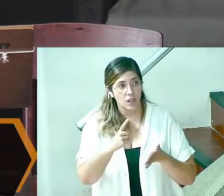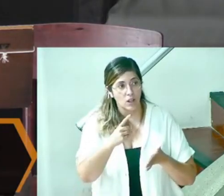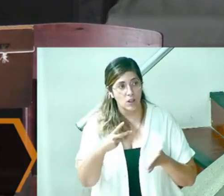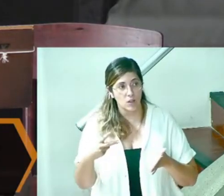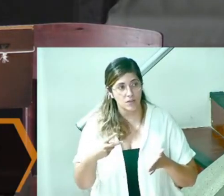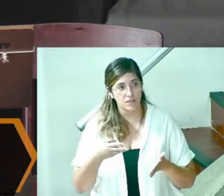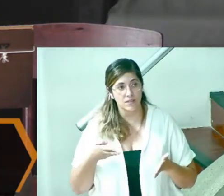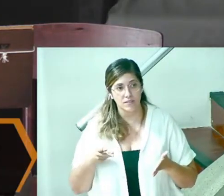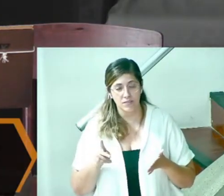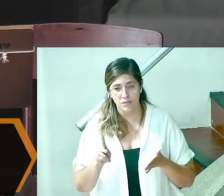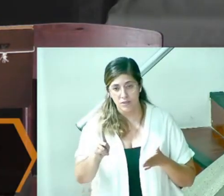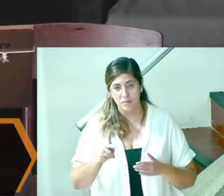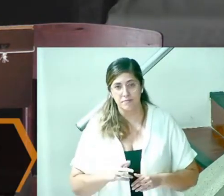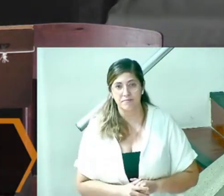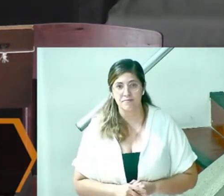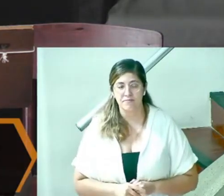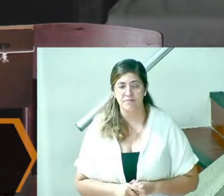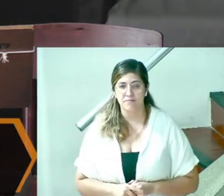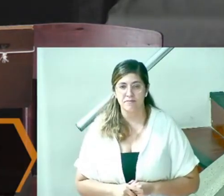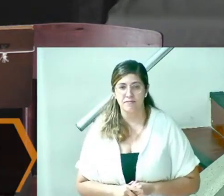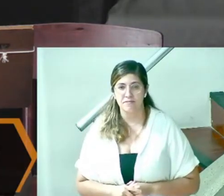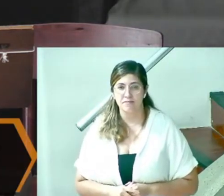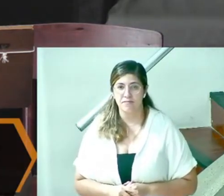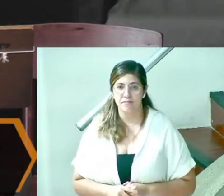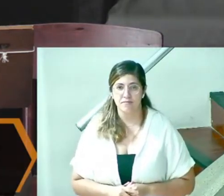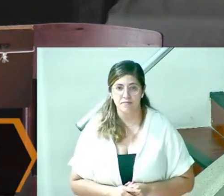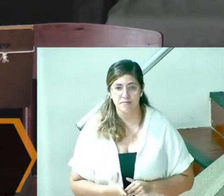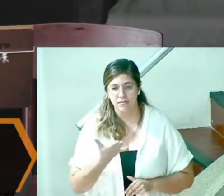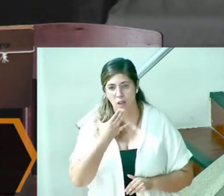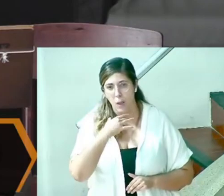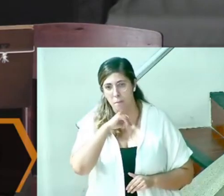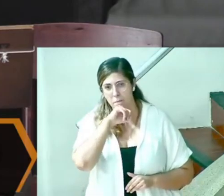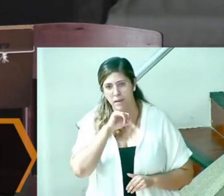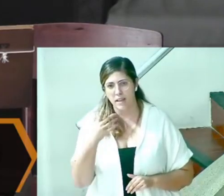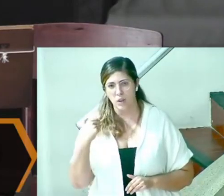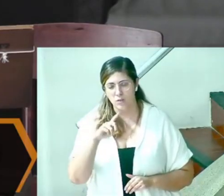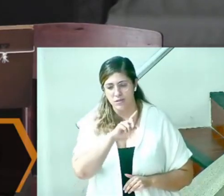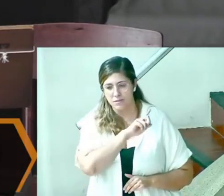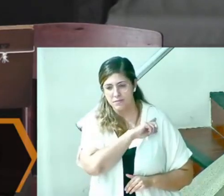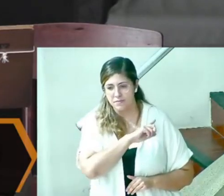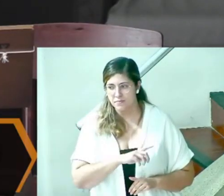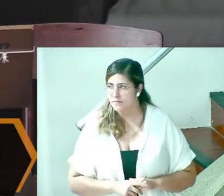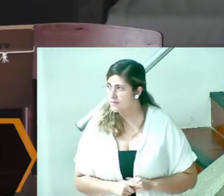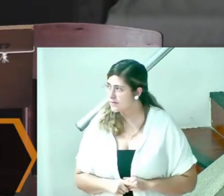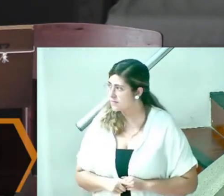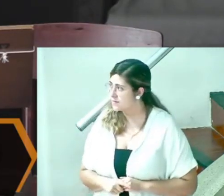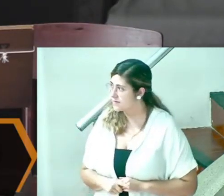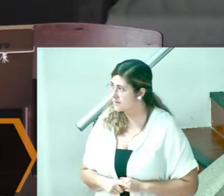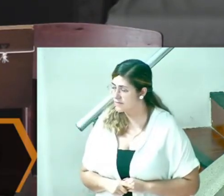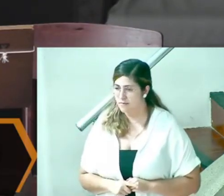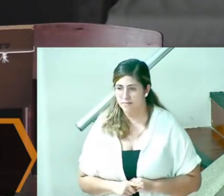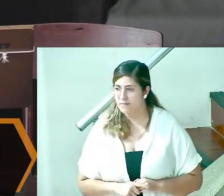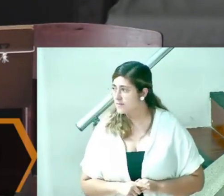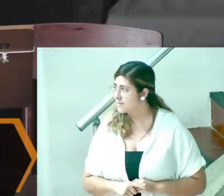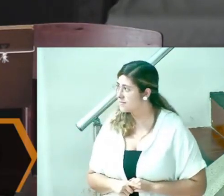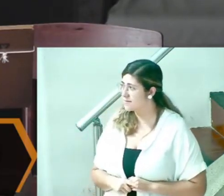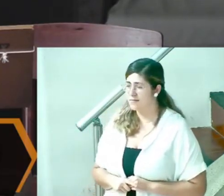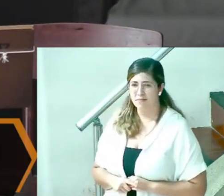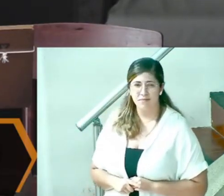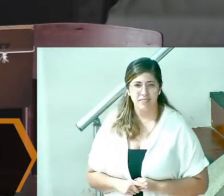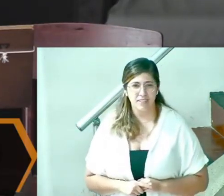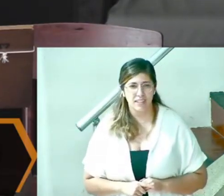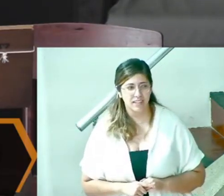entrar na quinta petição da oração do Pai Nosso. Nós temos pregado em série